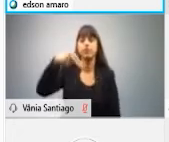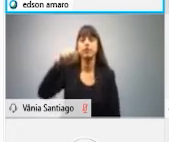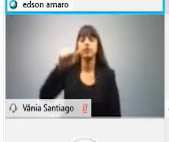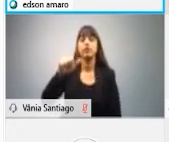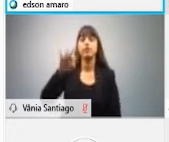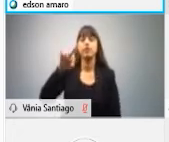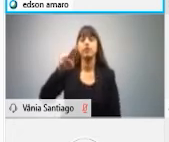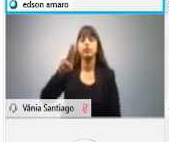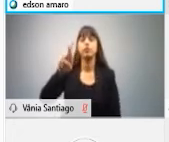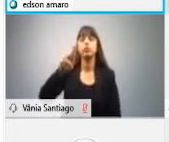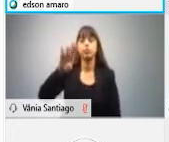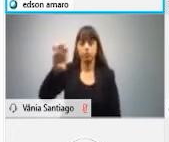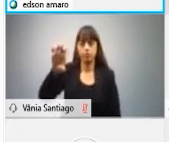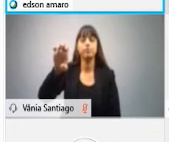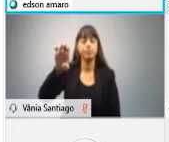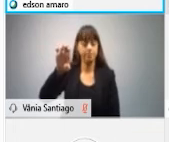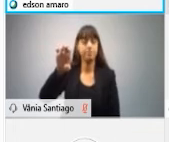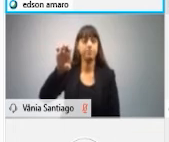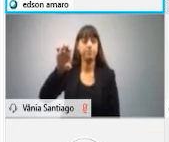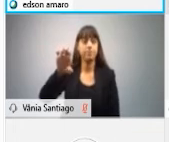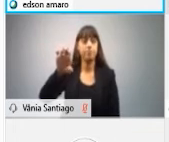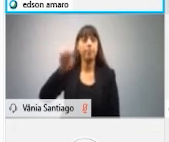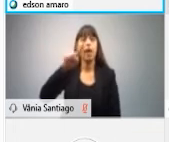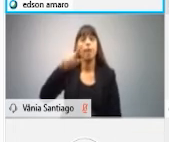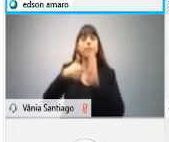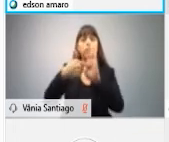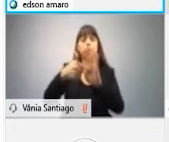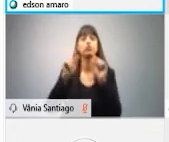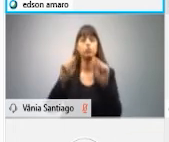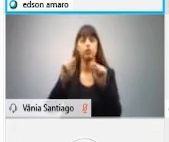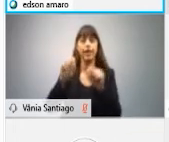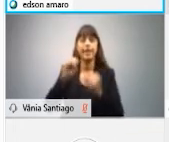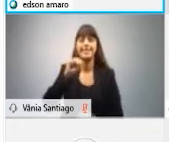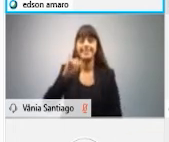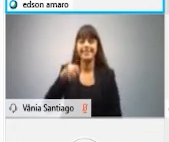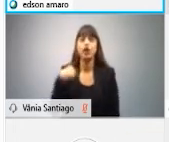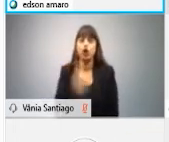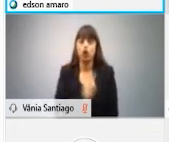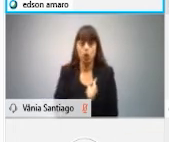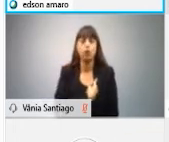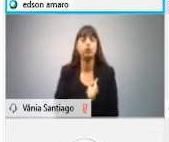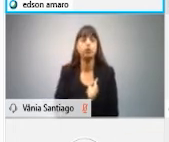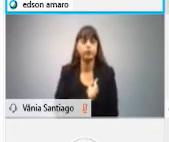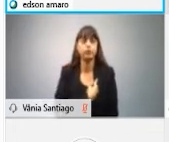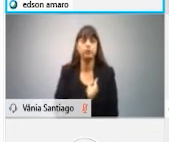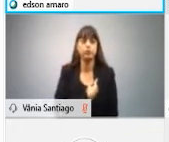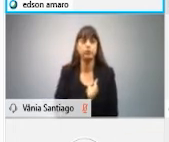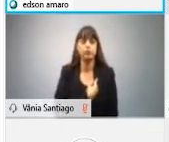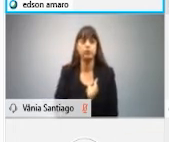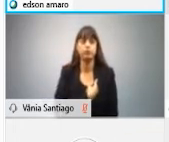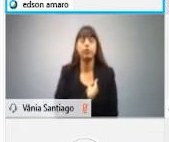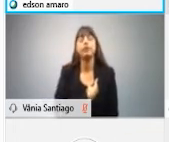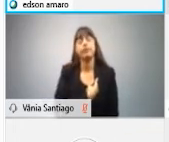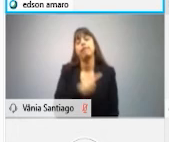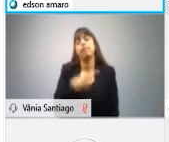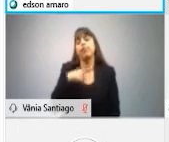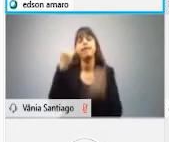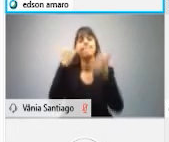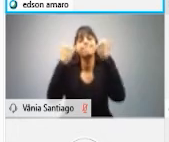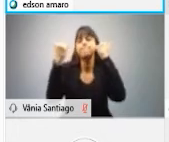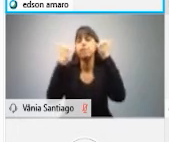que eles mostram aqui é que se nós obtemos um volume muito denso, ou seja, uma quantidade de informação